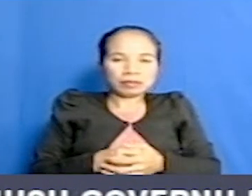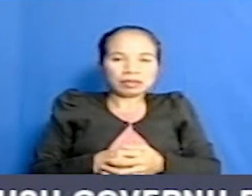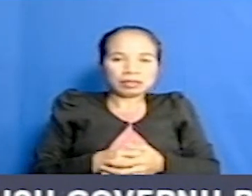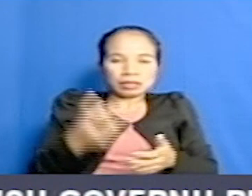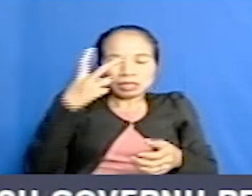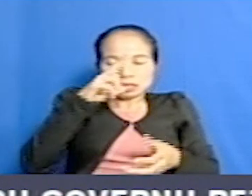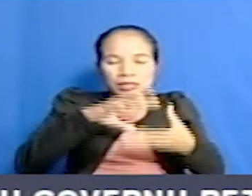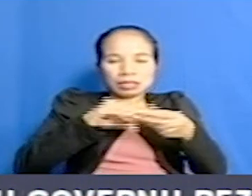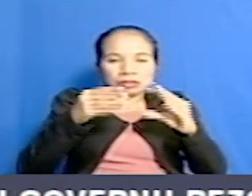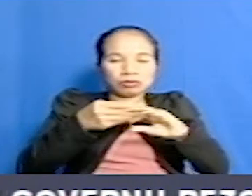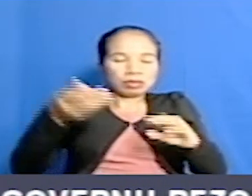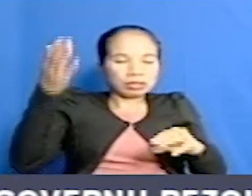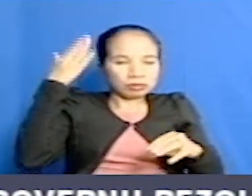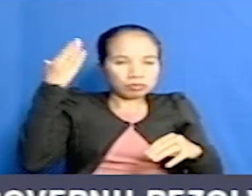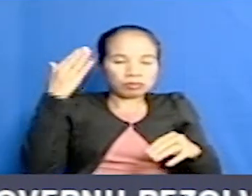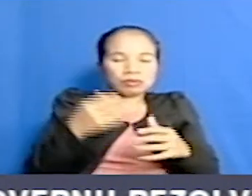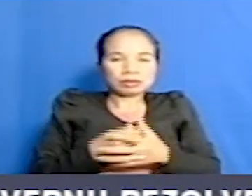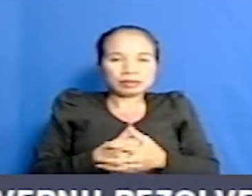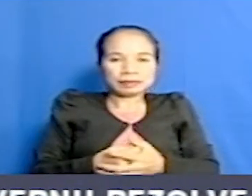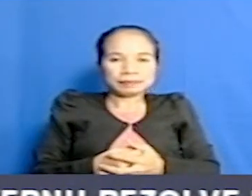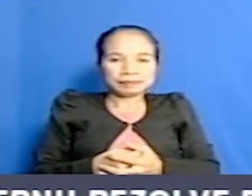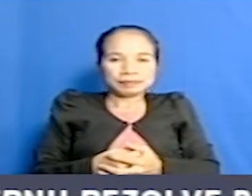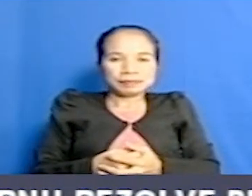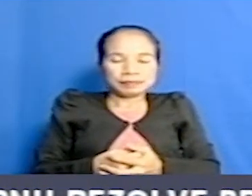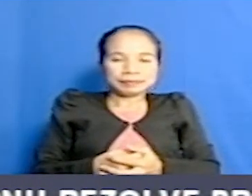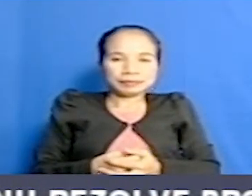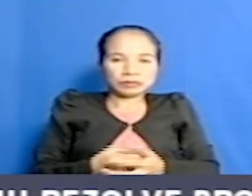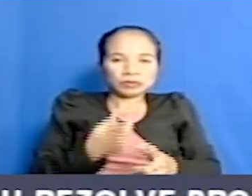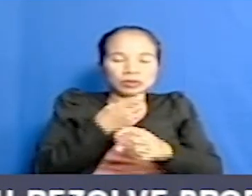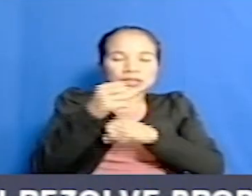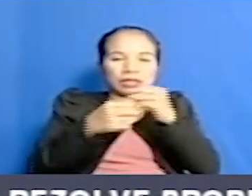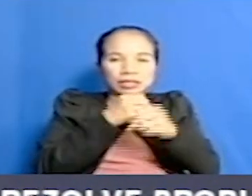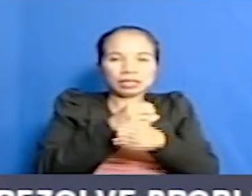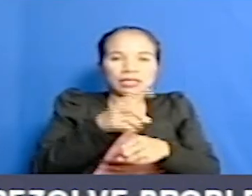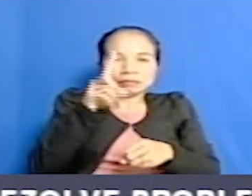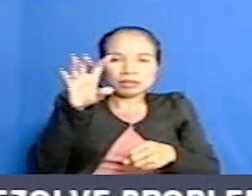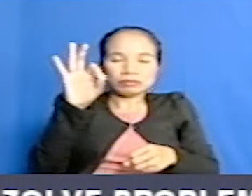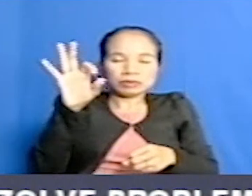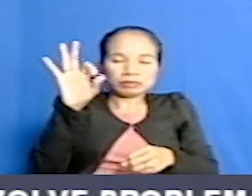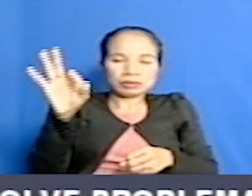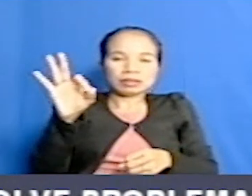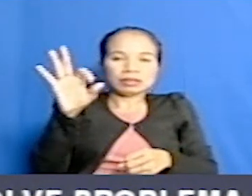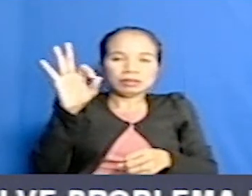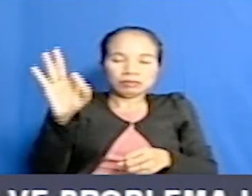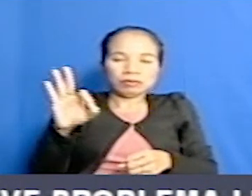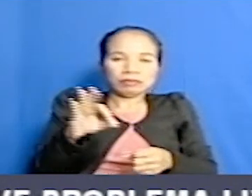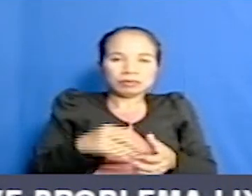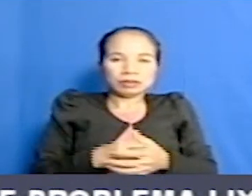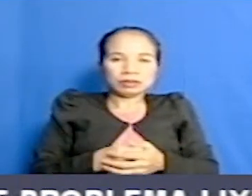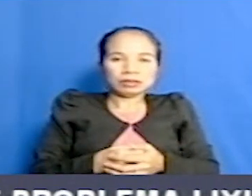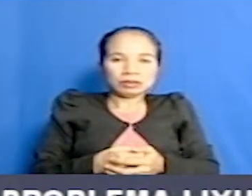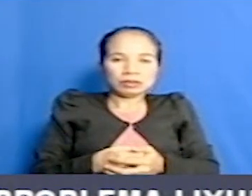né? Passado, né? Minha vítima, você, algo que era sucesso em 99, você,